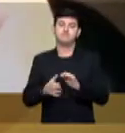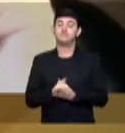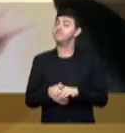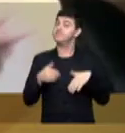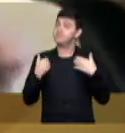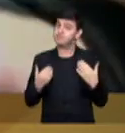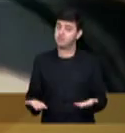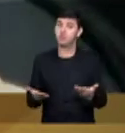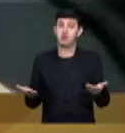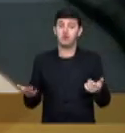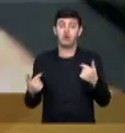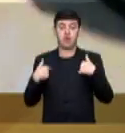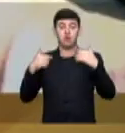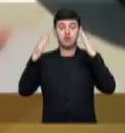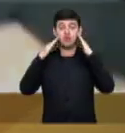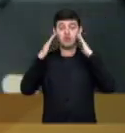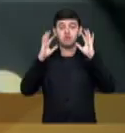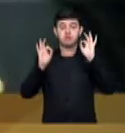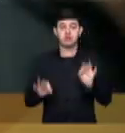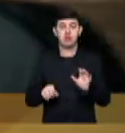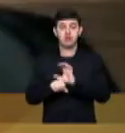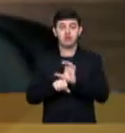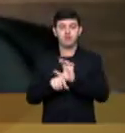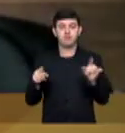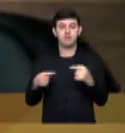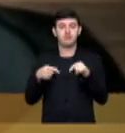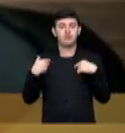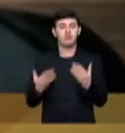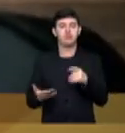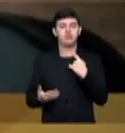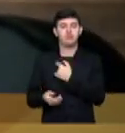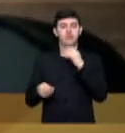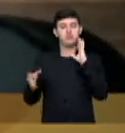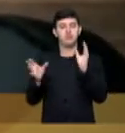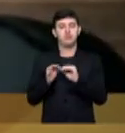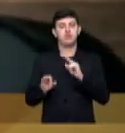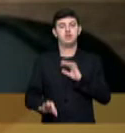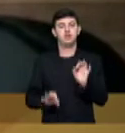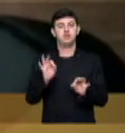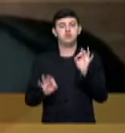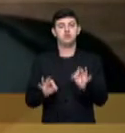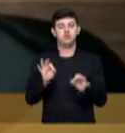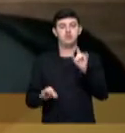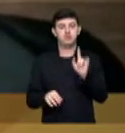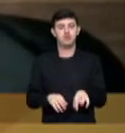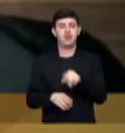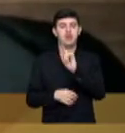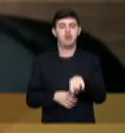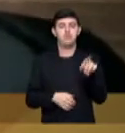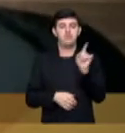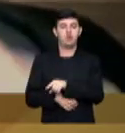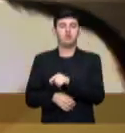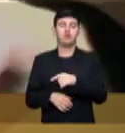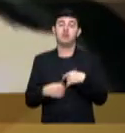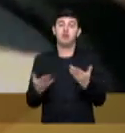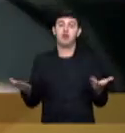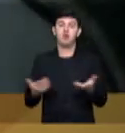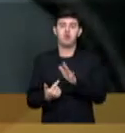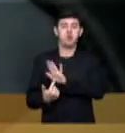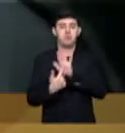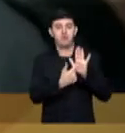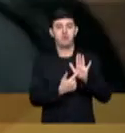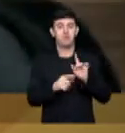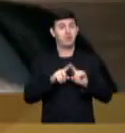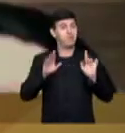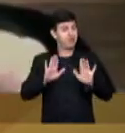Como entendo que é, é aí que se situa o juízo de improcedência que passo a expor, não